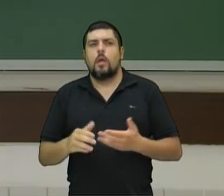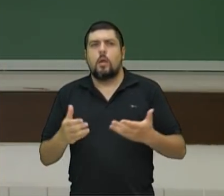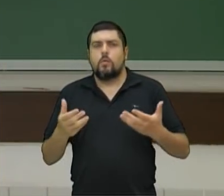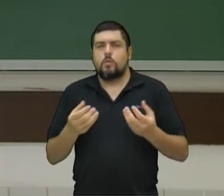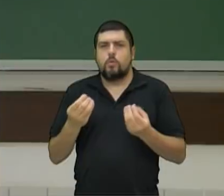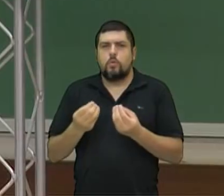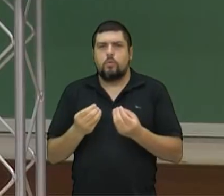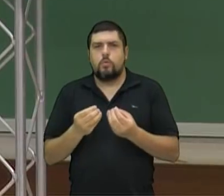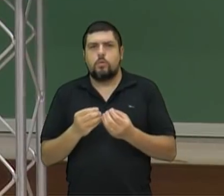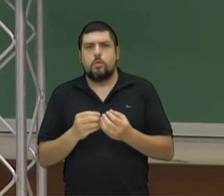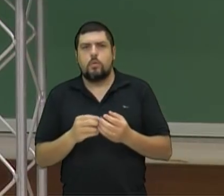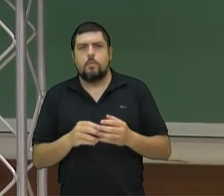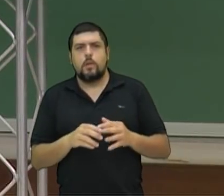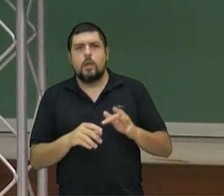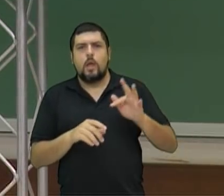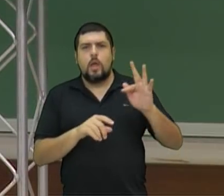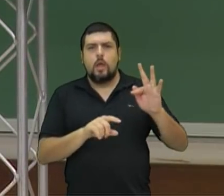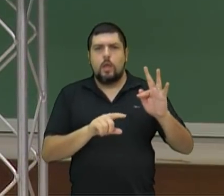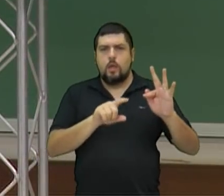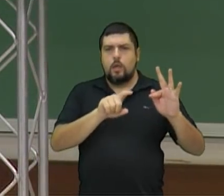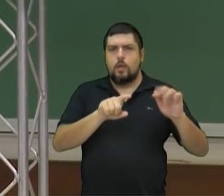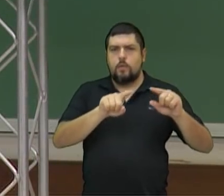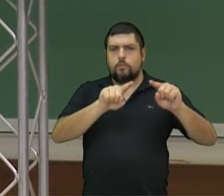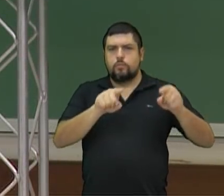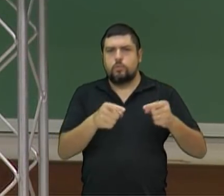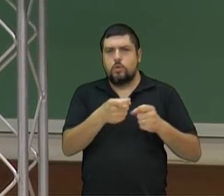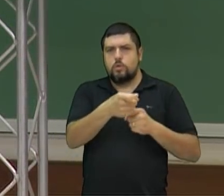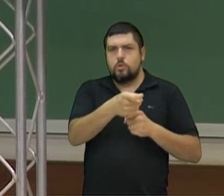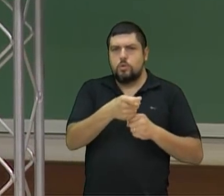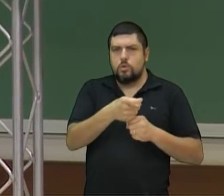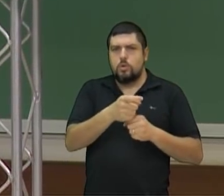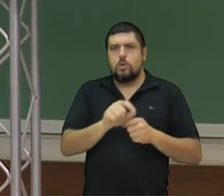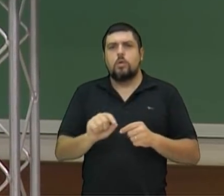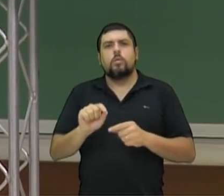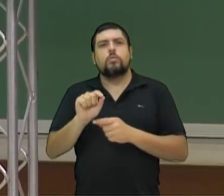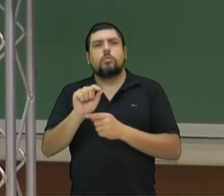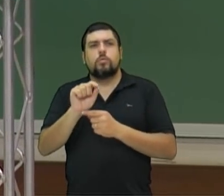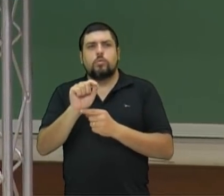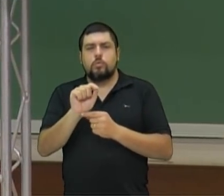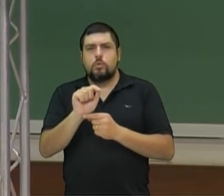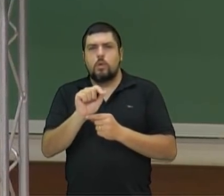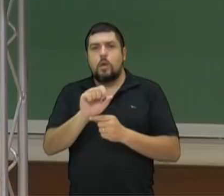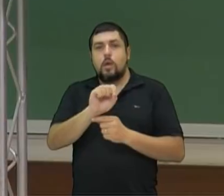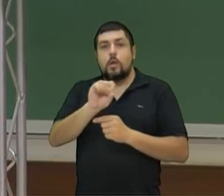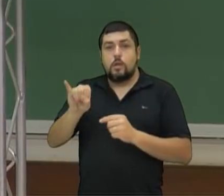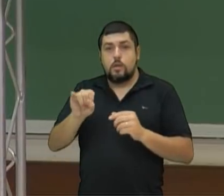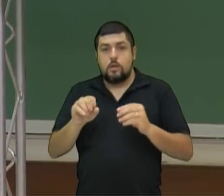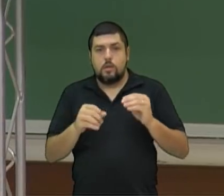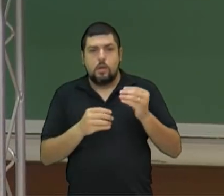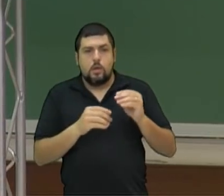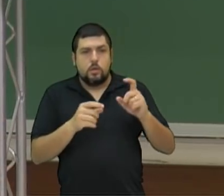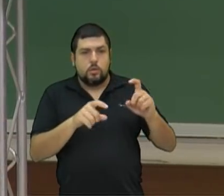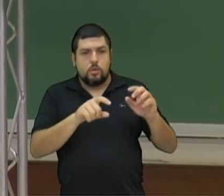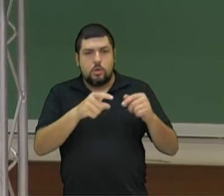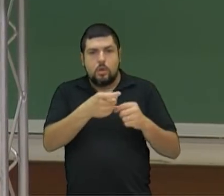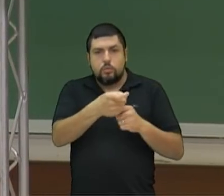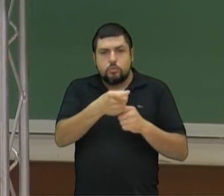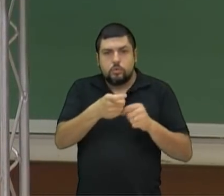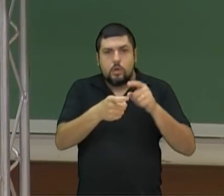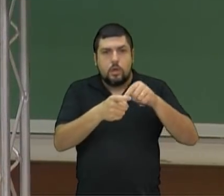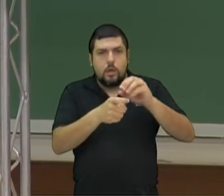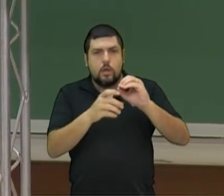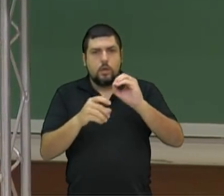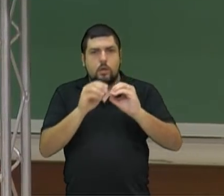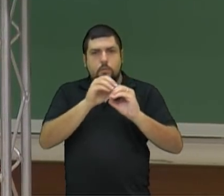da definição de módulo. F de x é igual a x, se o número for maior ou igual a zero, é o próprio número, se ele for maior ou igual a